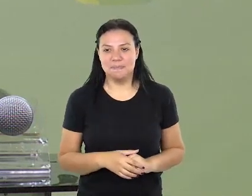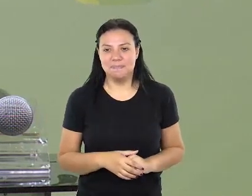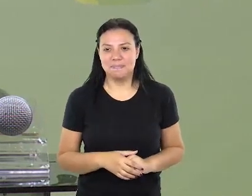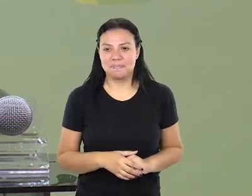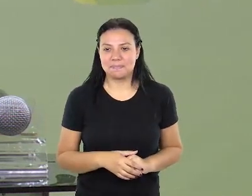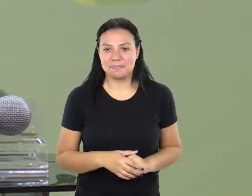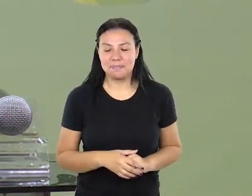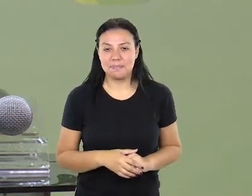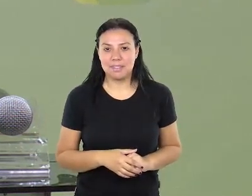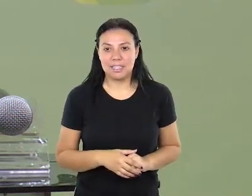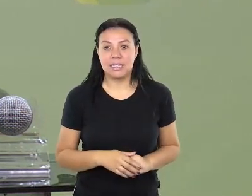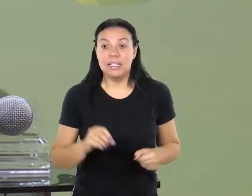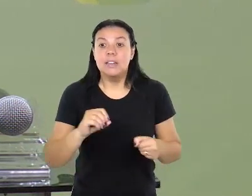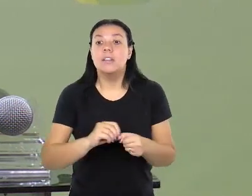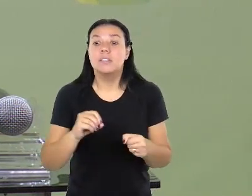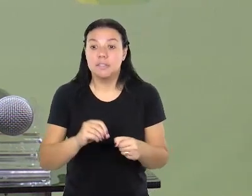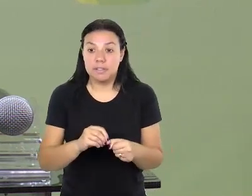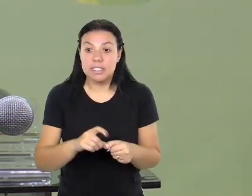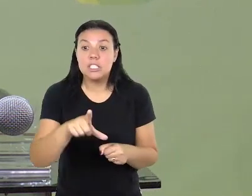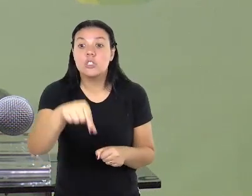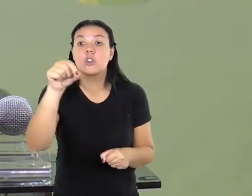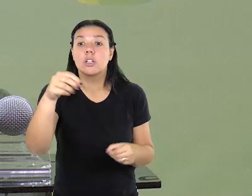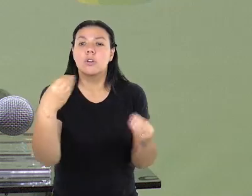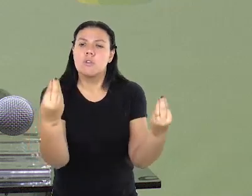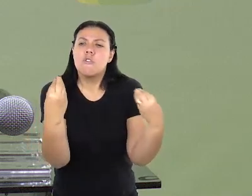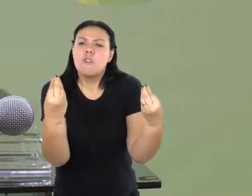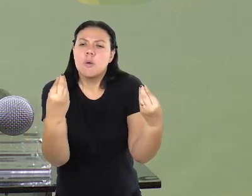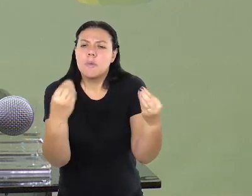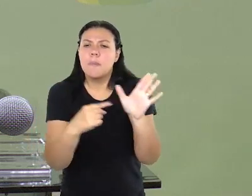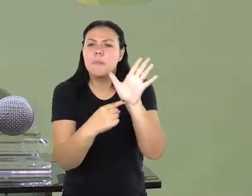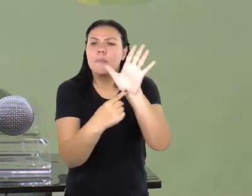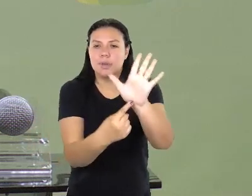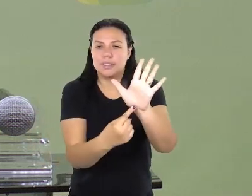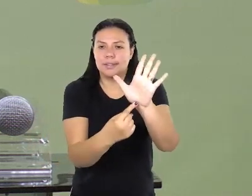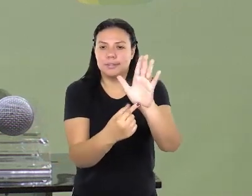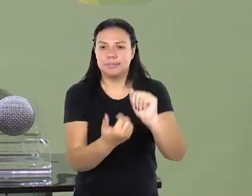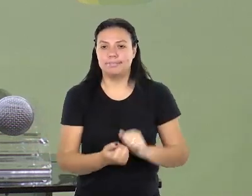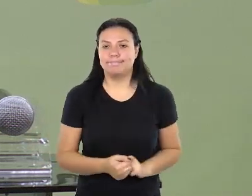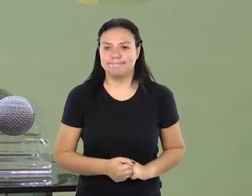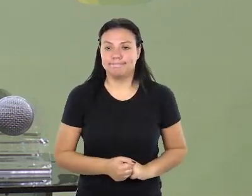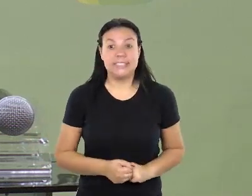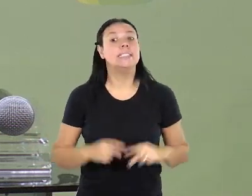para alcançar esse fim? A pregação de Jonas.